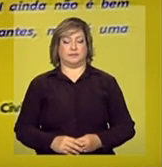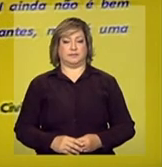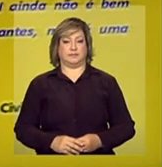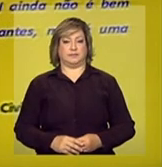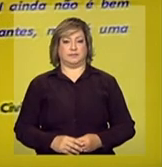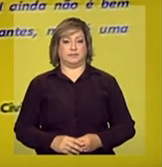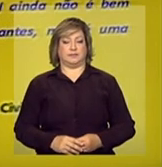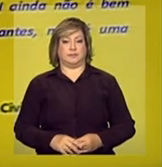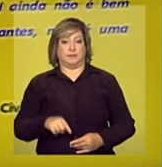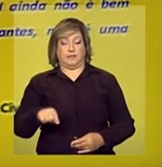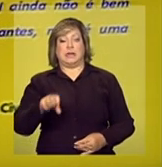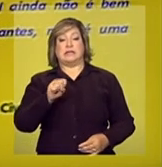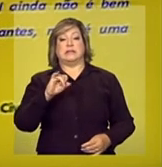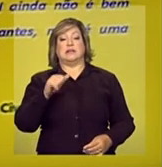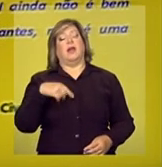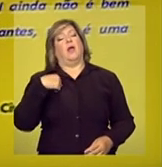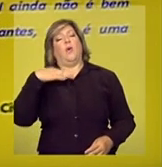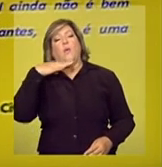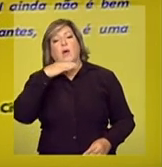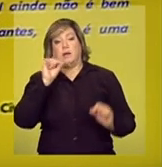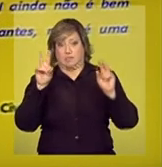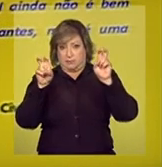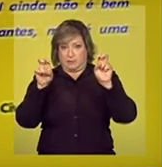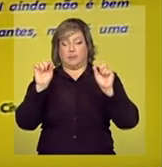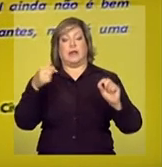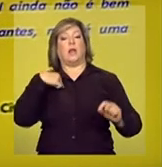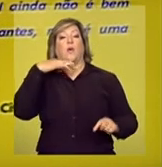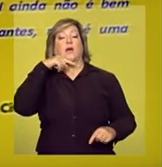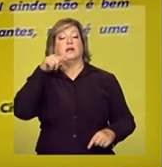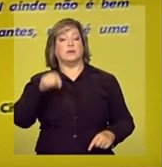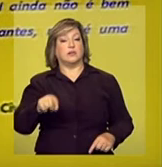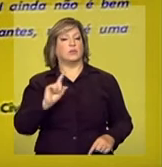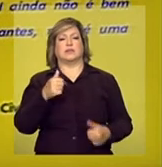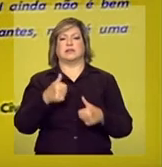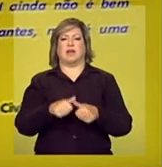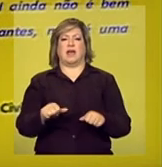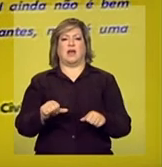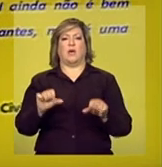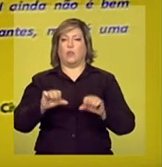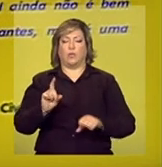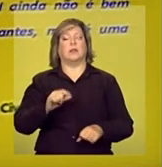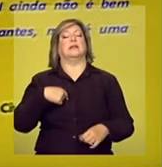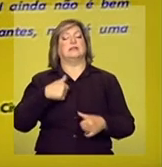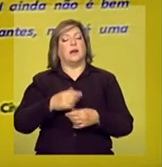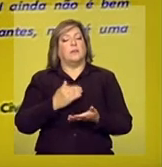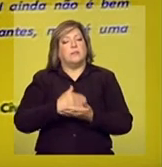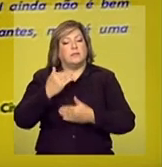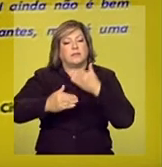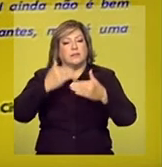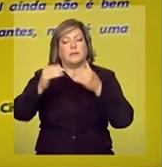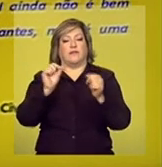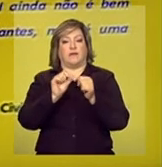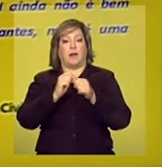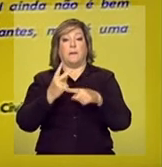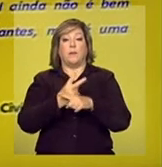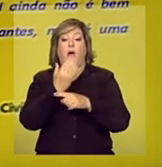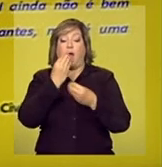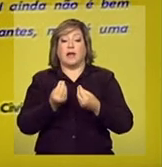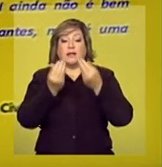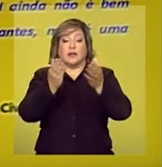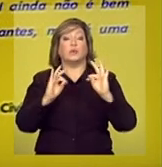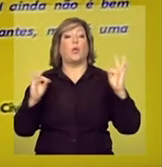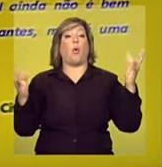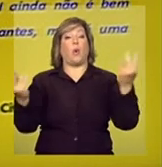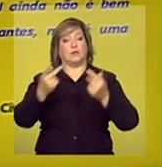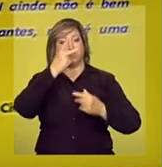Bom, o CISAM, eu acho que o sistema não está acabado, é um sistema que está sendo construído e que busca fazer com que a alimentação chegue a todas